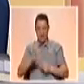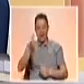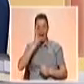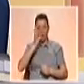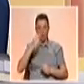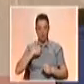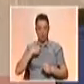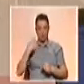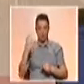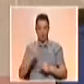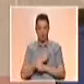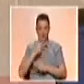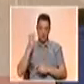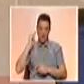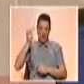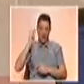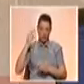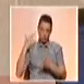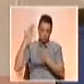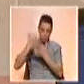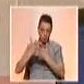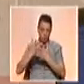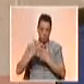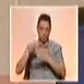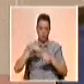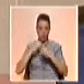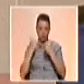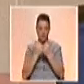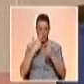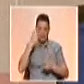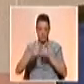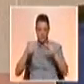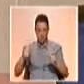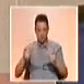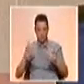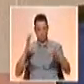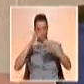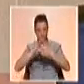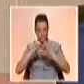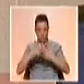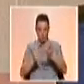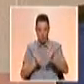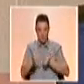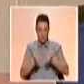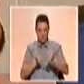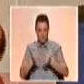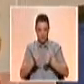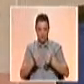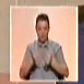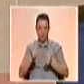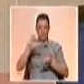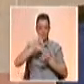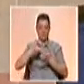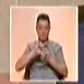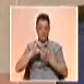temos trabalhado ao longo destes anos muito junto da sociedade civil, muito em parceria com organizações, centros